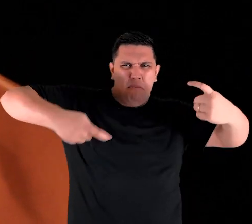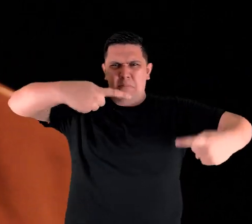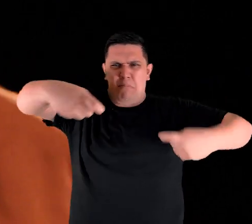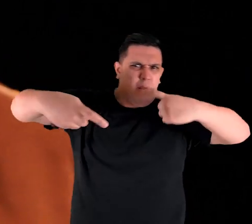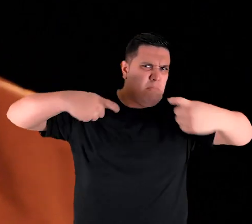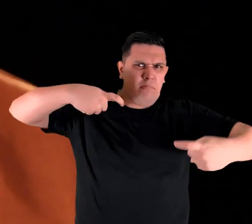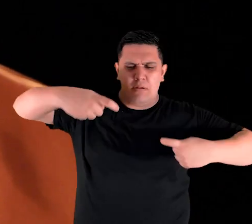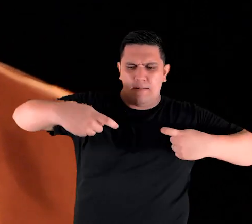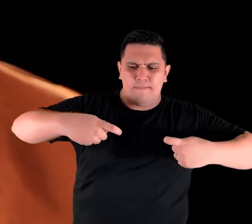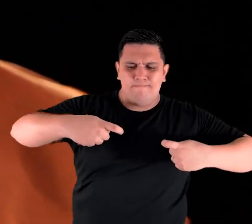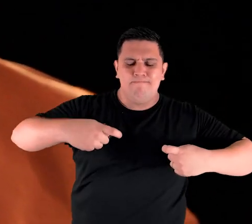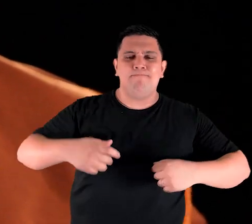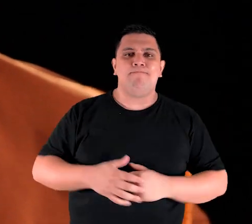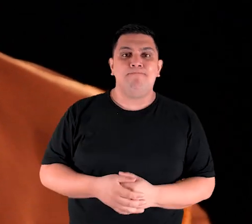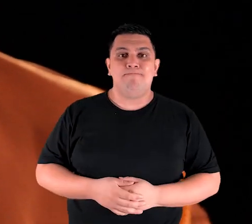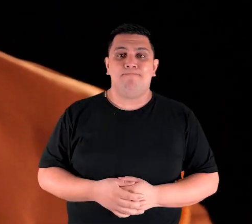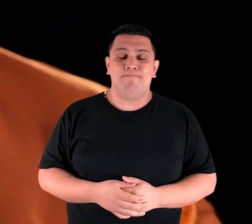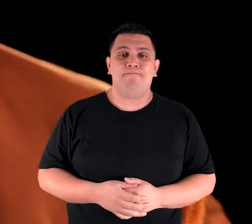Até que eu fui preso.